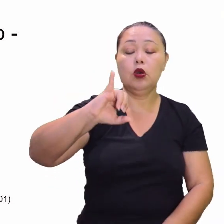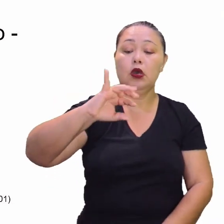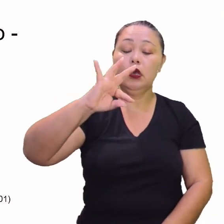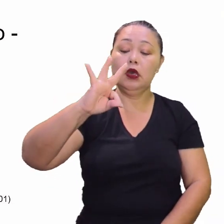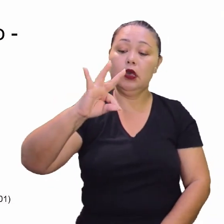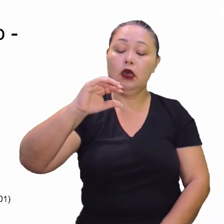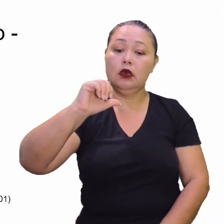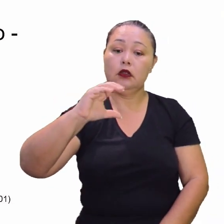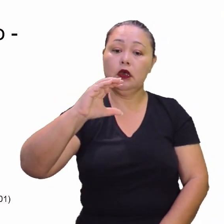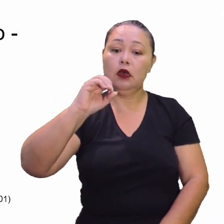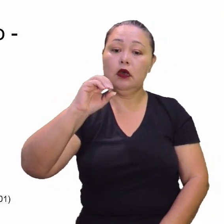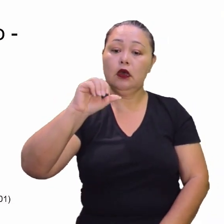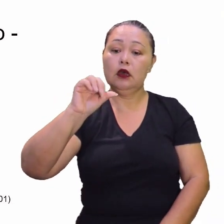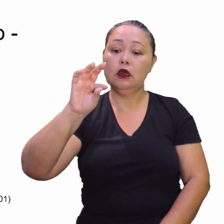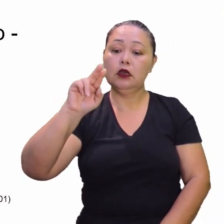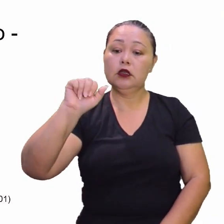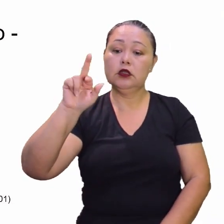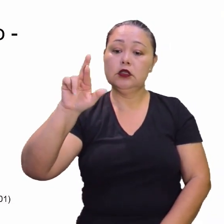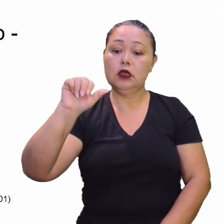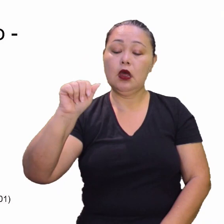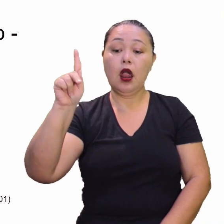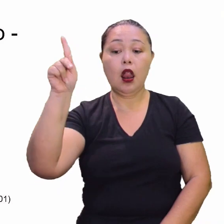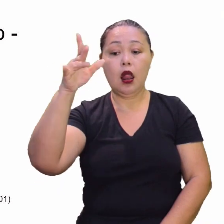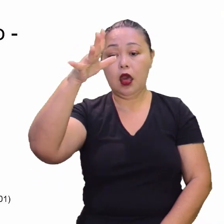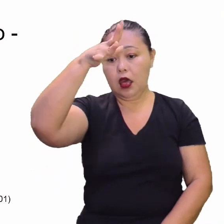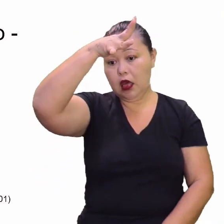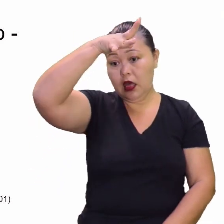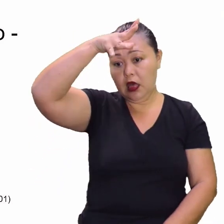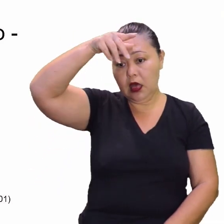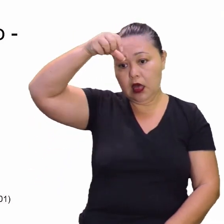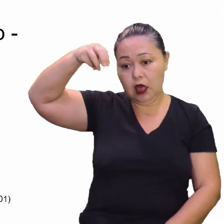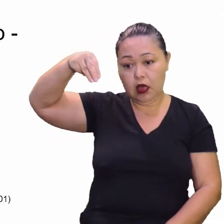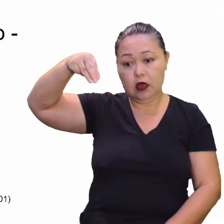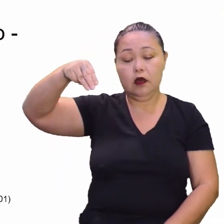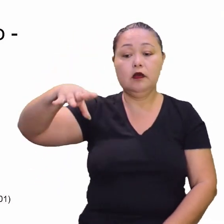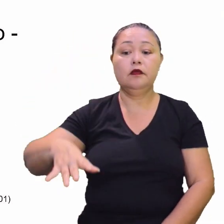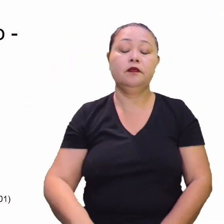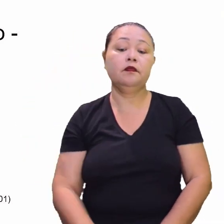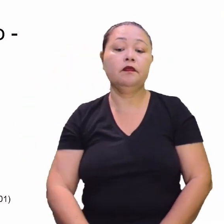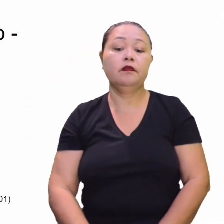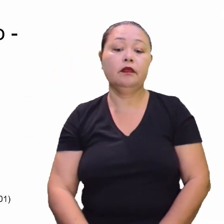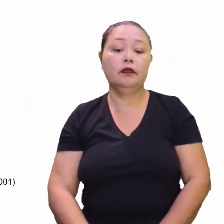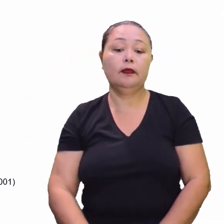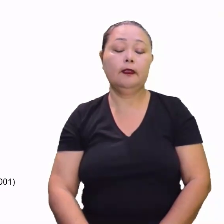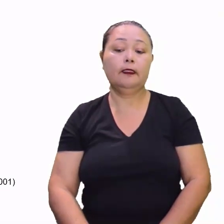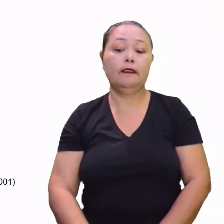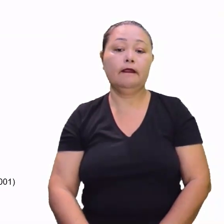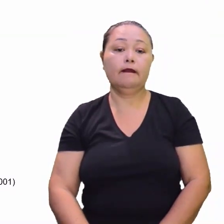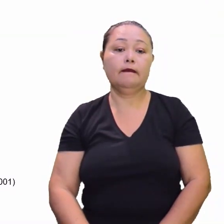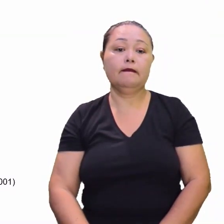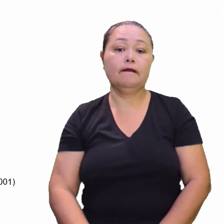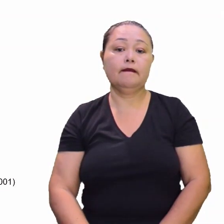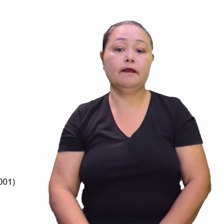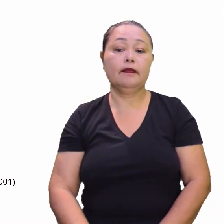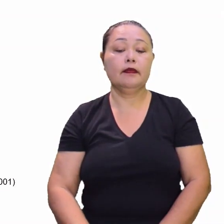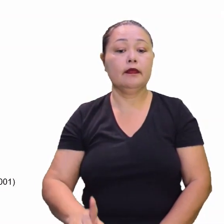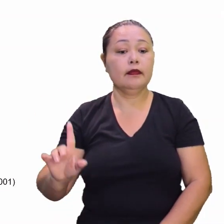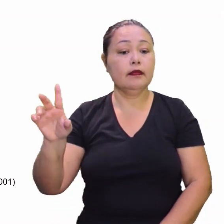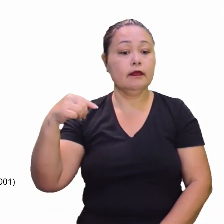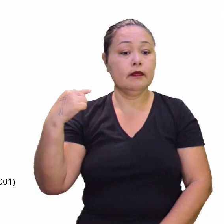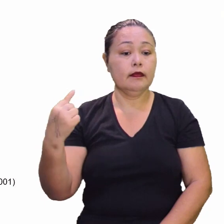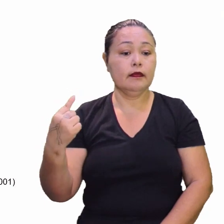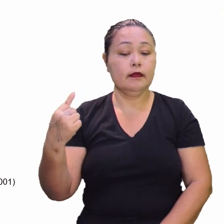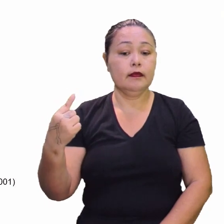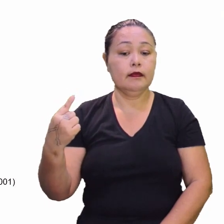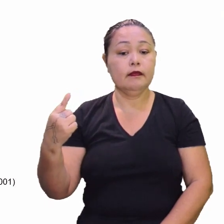no Amazonas. Beleza? Beleza, professor Jorge. Então, nós